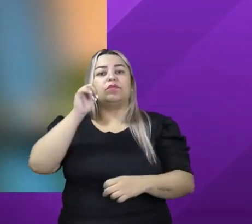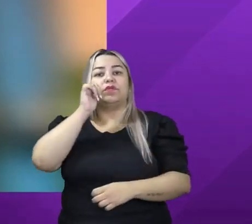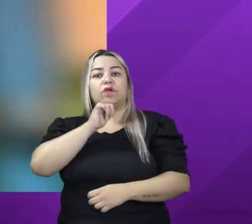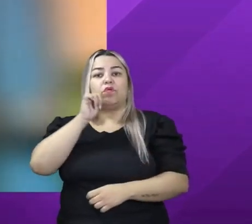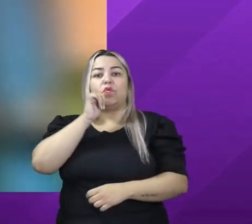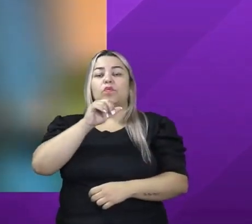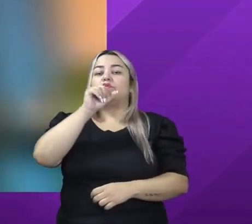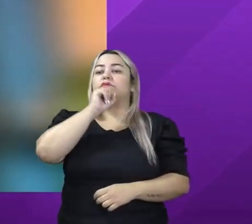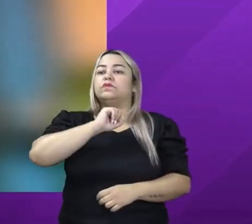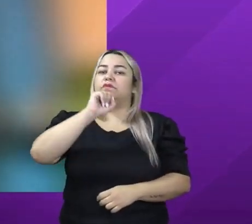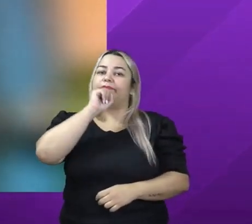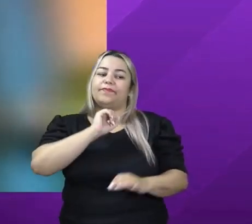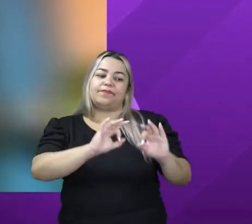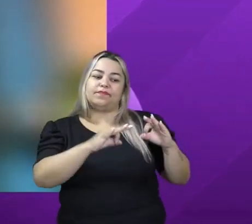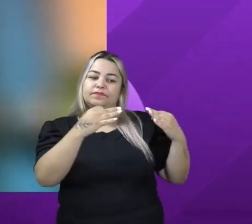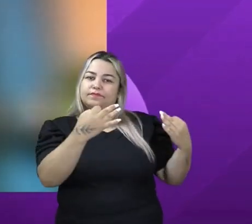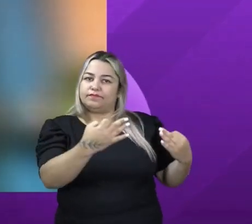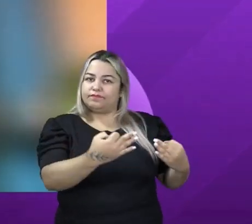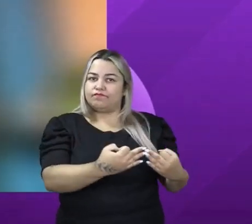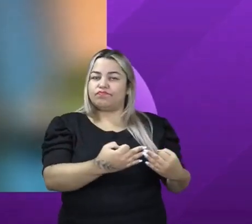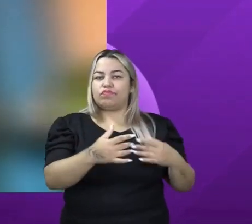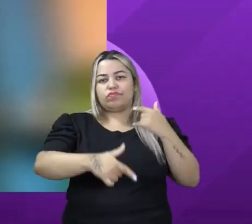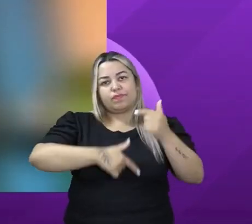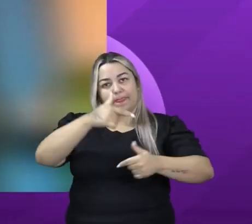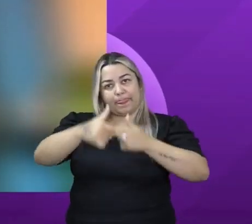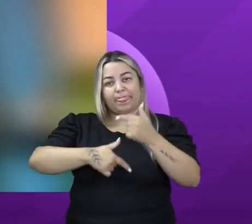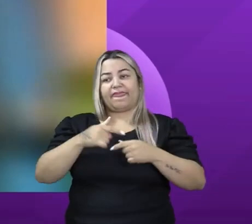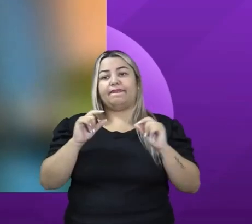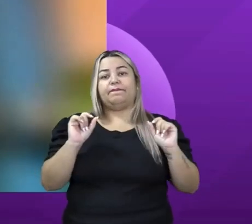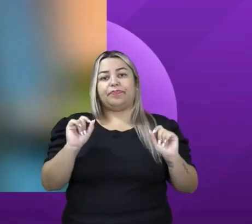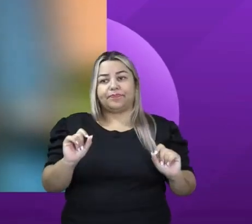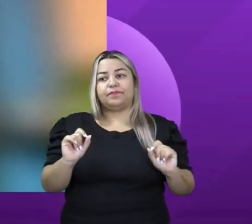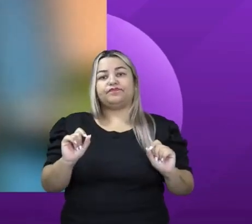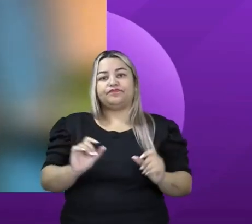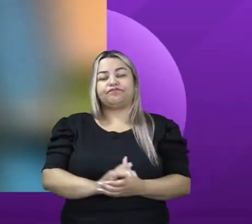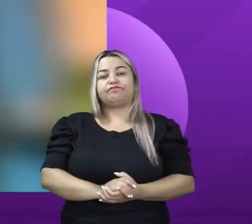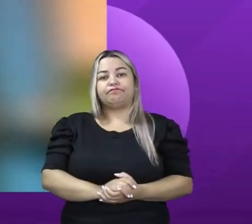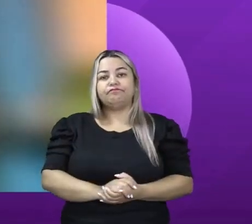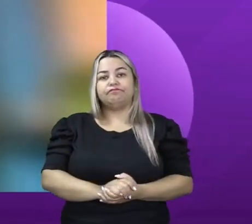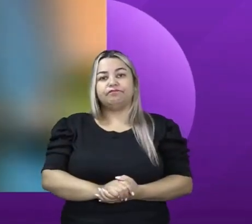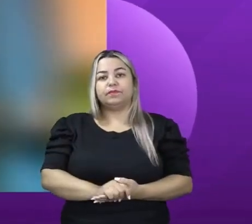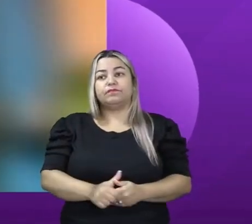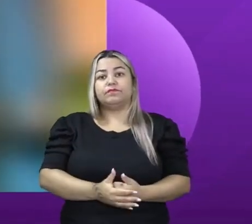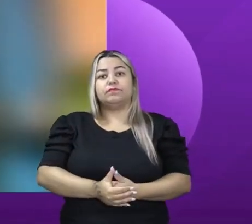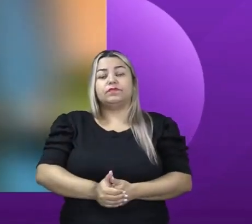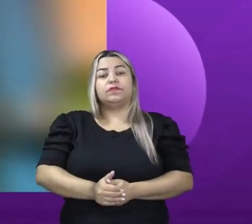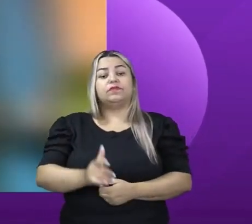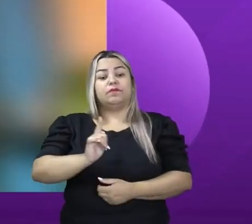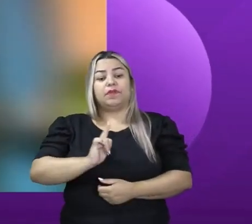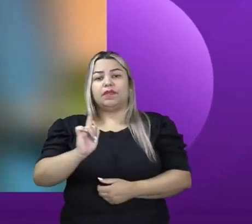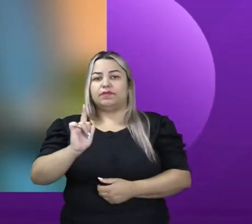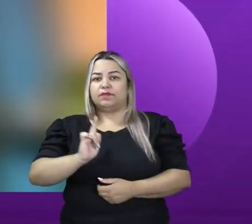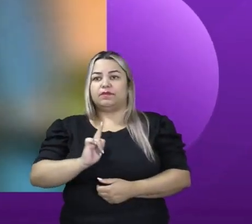os idosos da família, e inclusive nos trabalhos onde na ponta existe